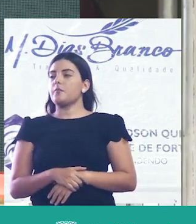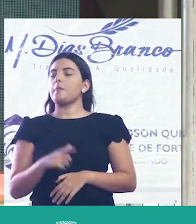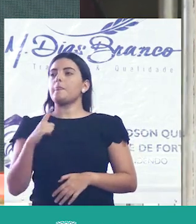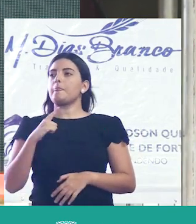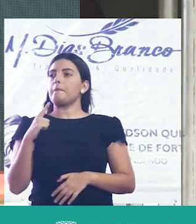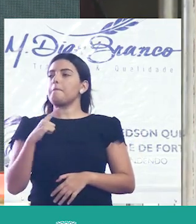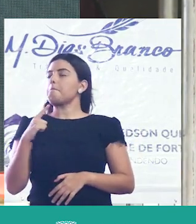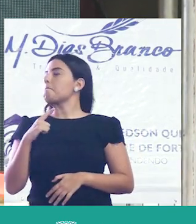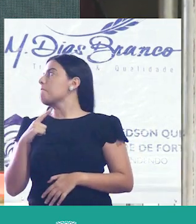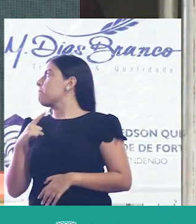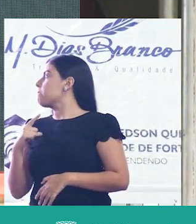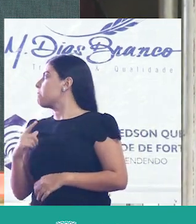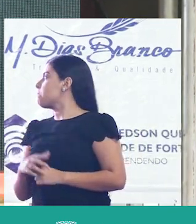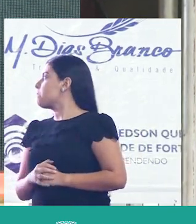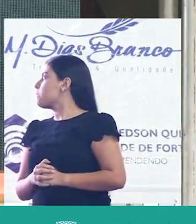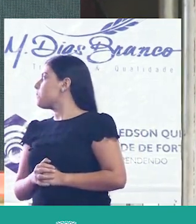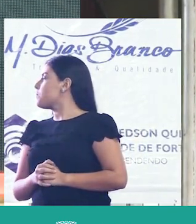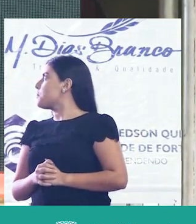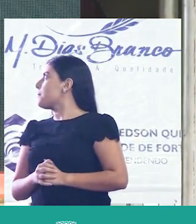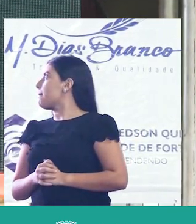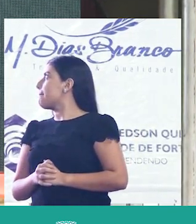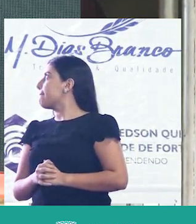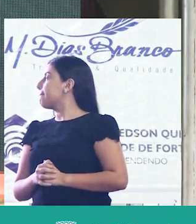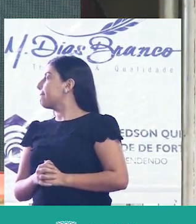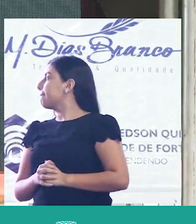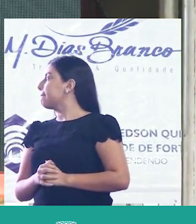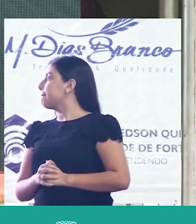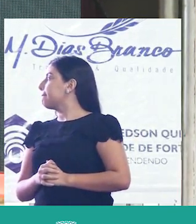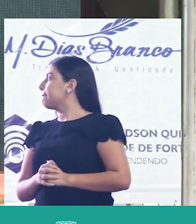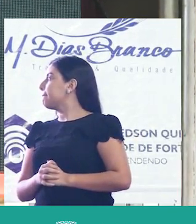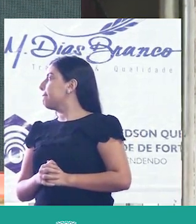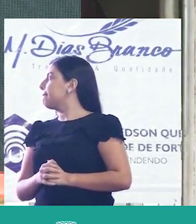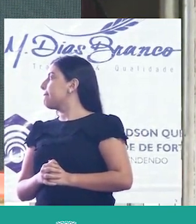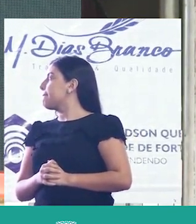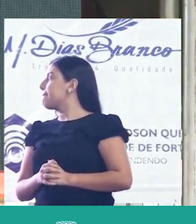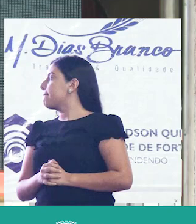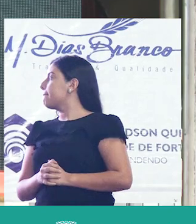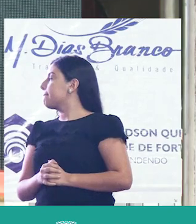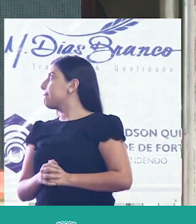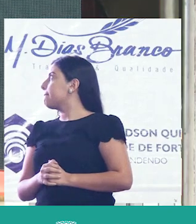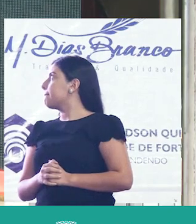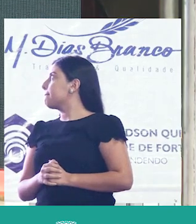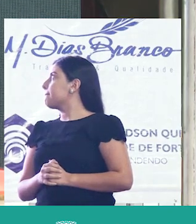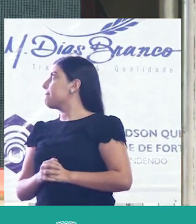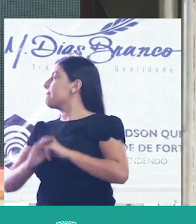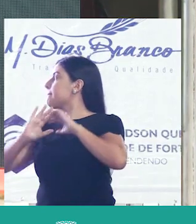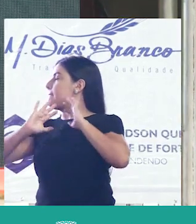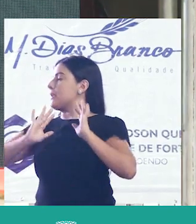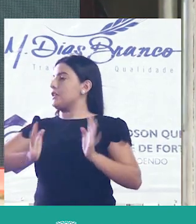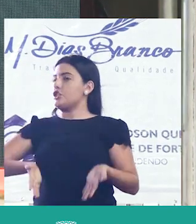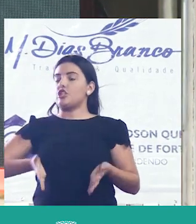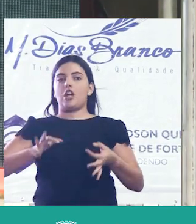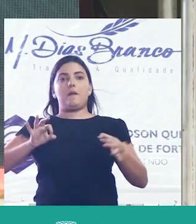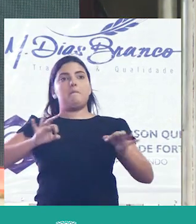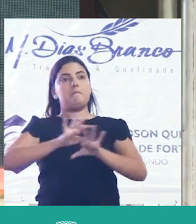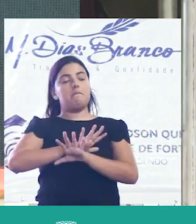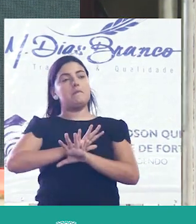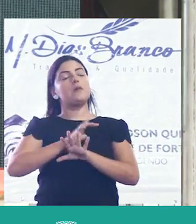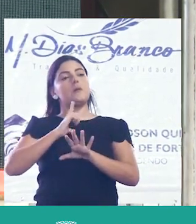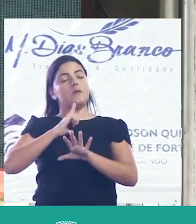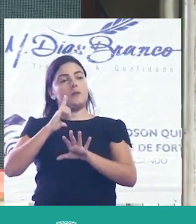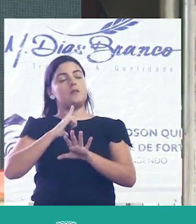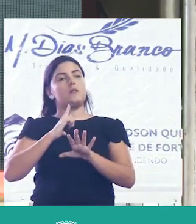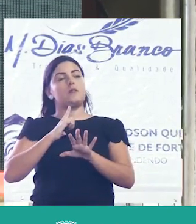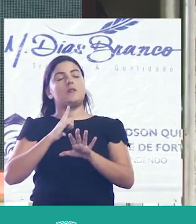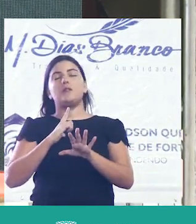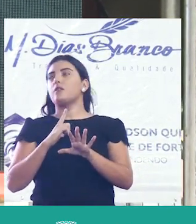reação foi dada, já balanceada. Os envolvidos no